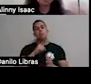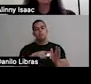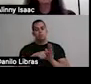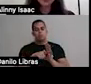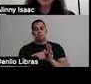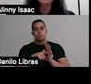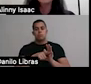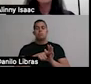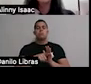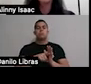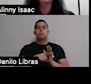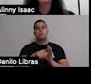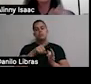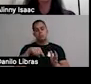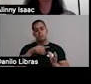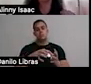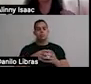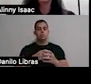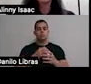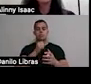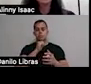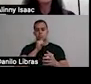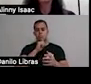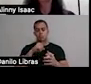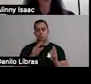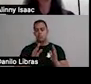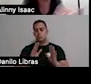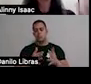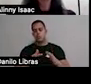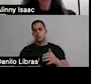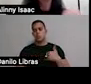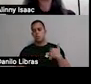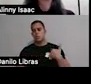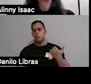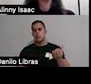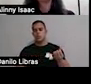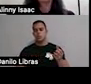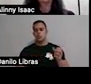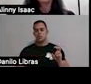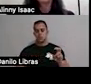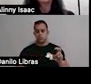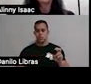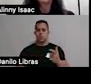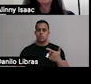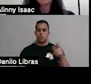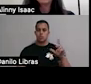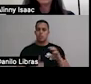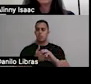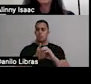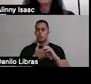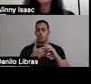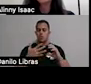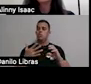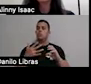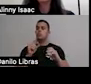né, idosos, né, mais ou menos de torno de 65 anos. Uma outra característica que eu chamo a atenção dessa coorte é que